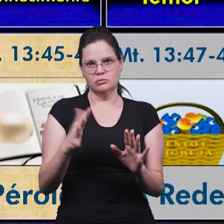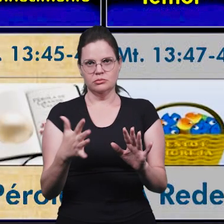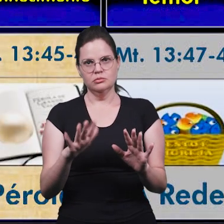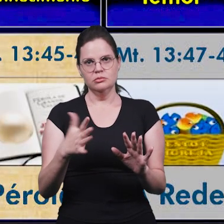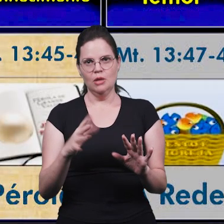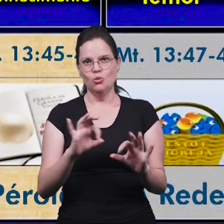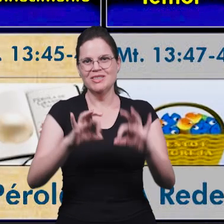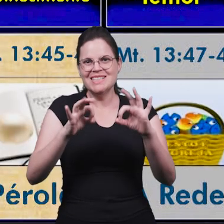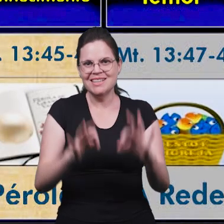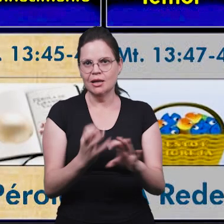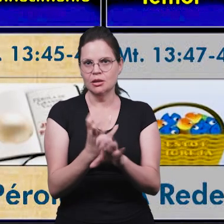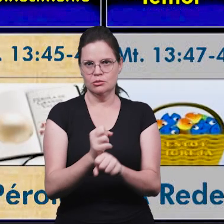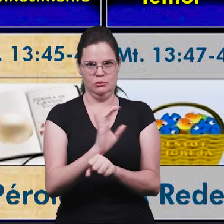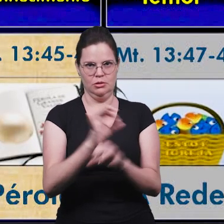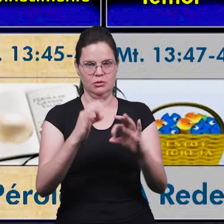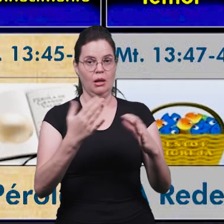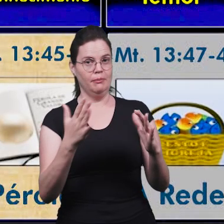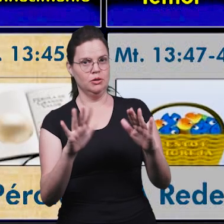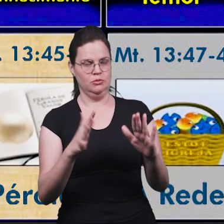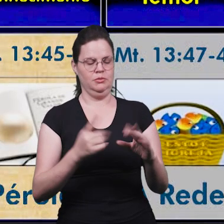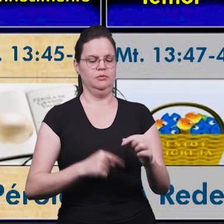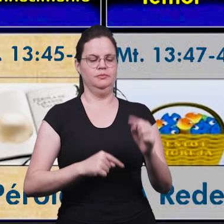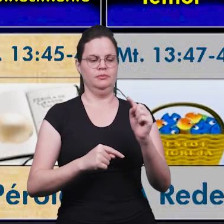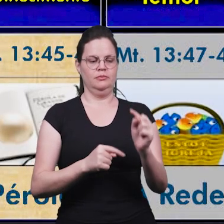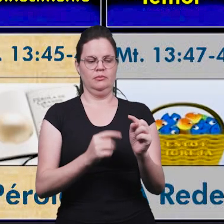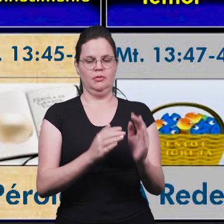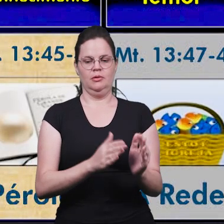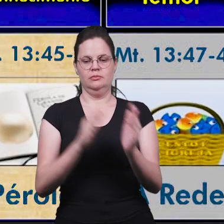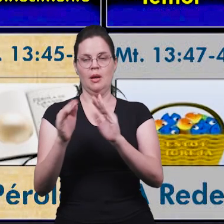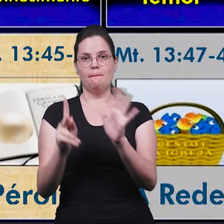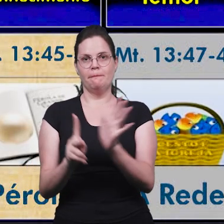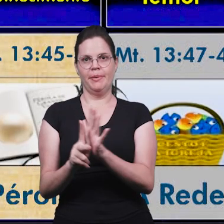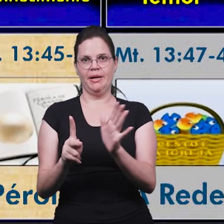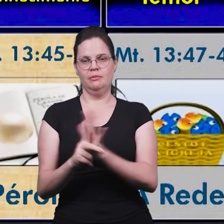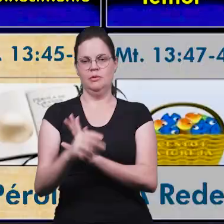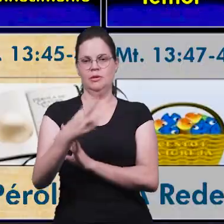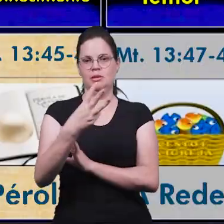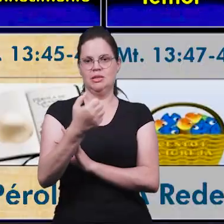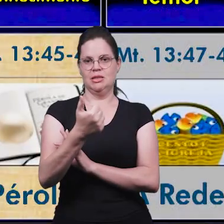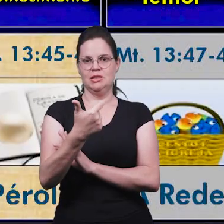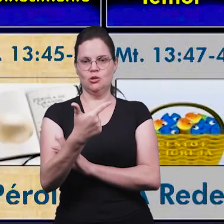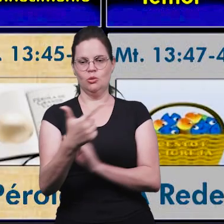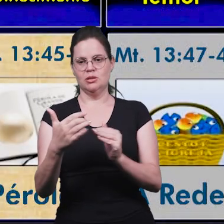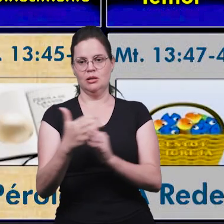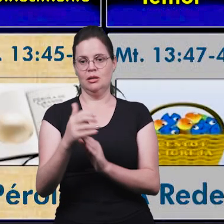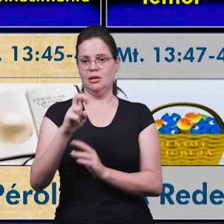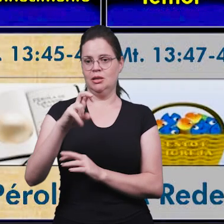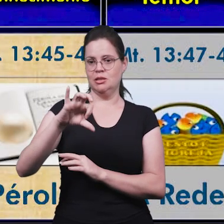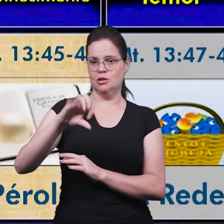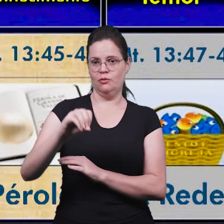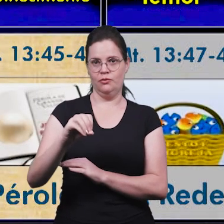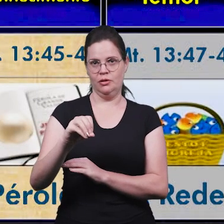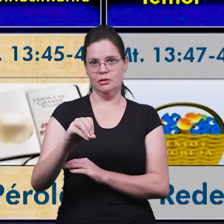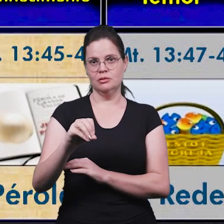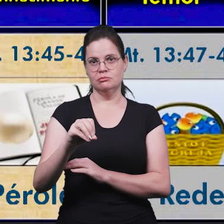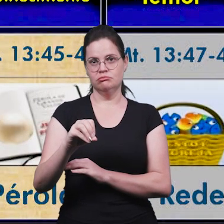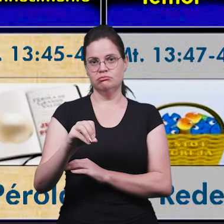cá. Depois vem Pérgamo, vai 312 a 590.